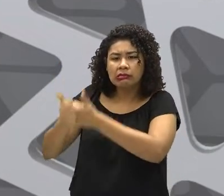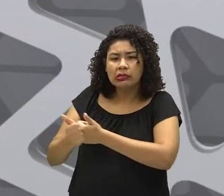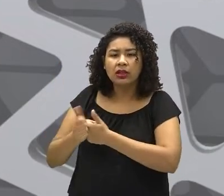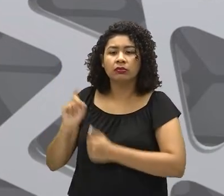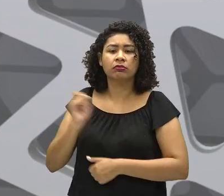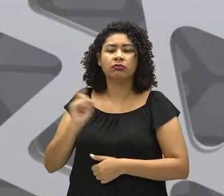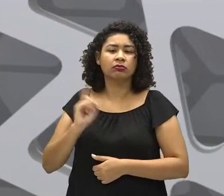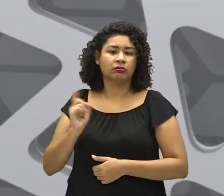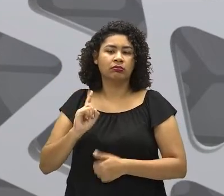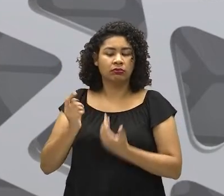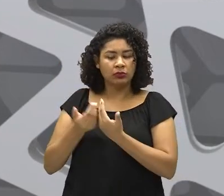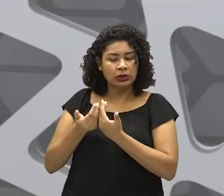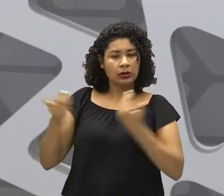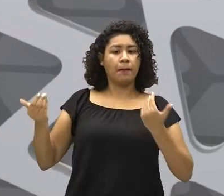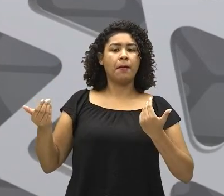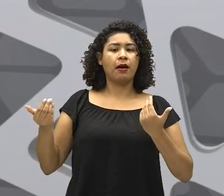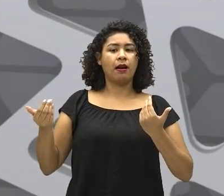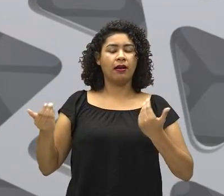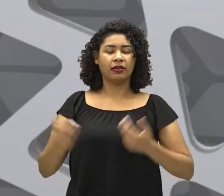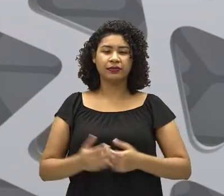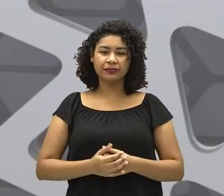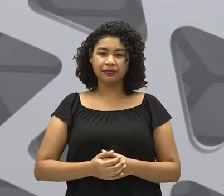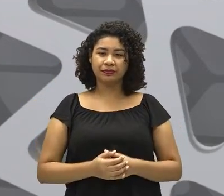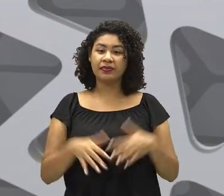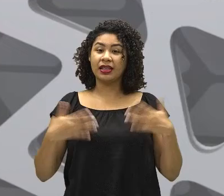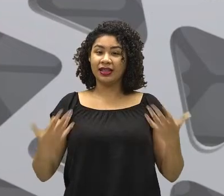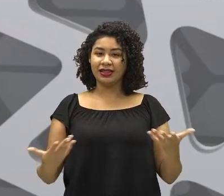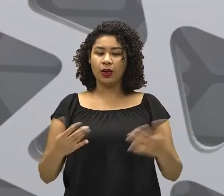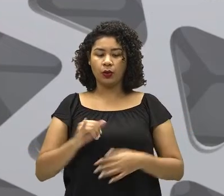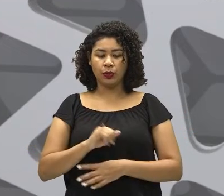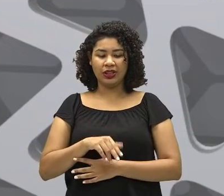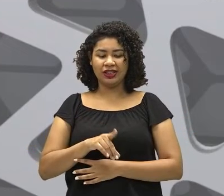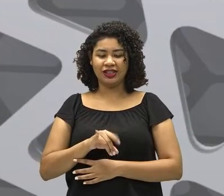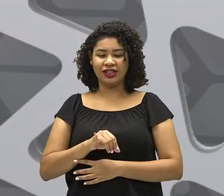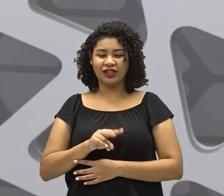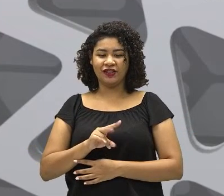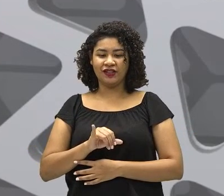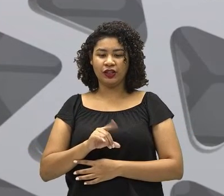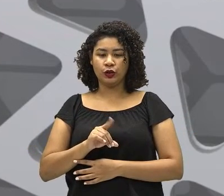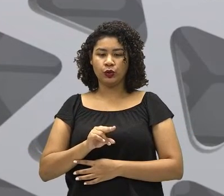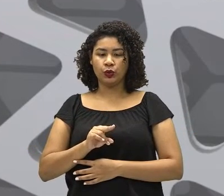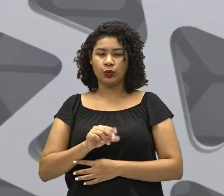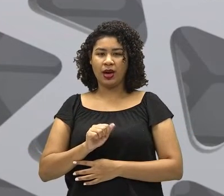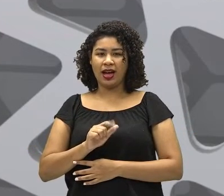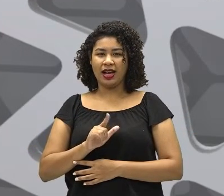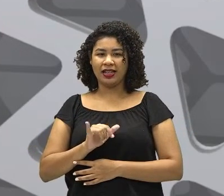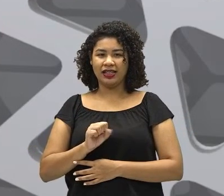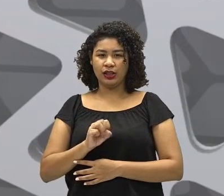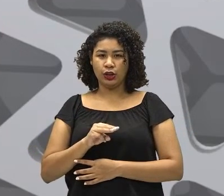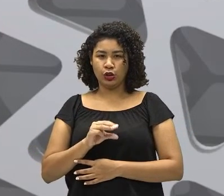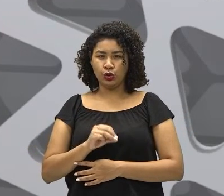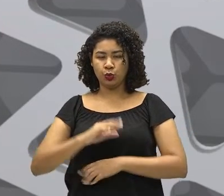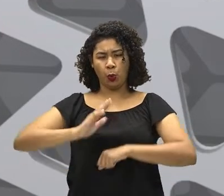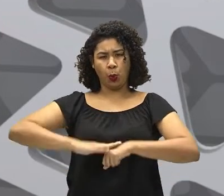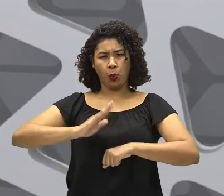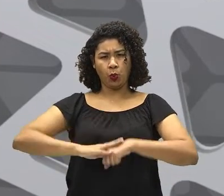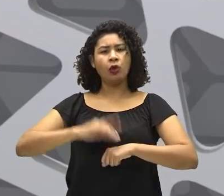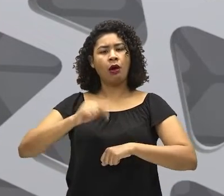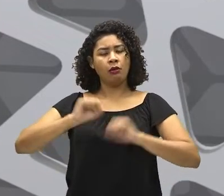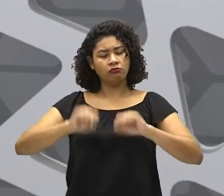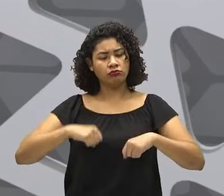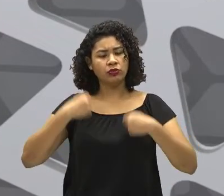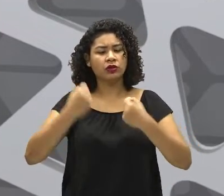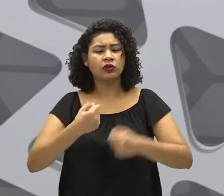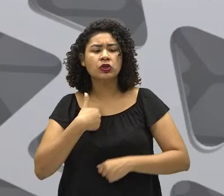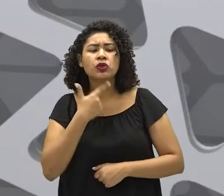naquele momento na Grécia Antiga. Então, o individualismo me permite buscar meus próprios anseios. Eu,